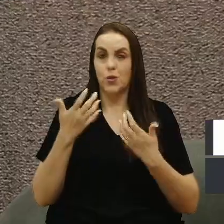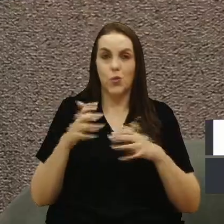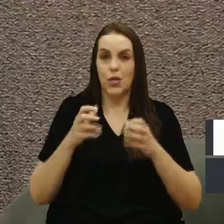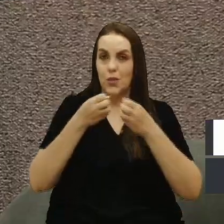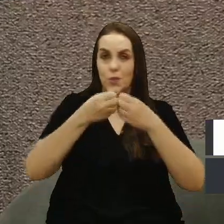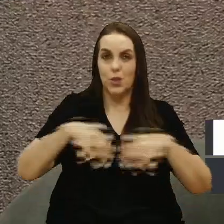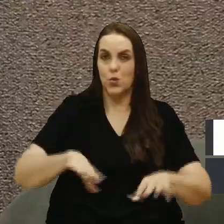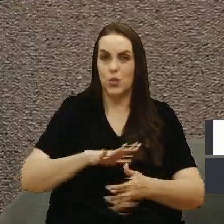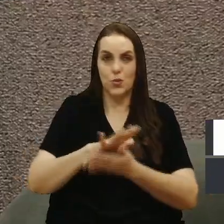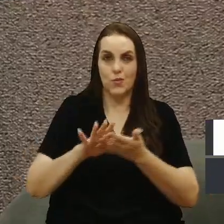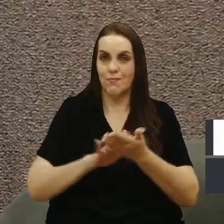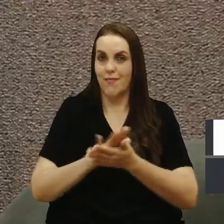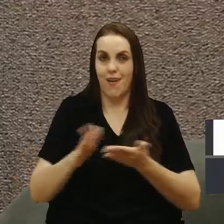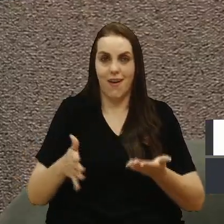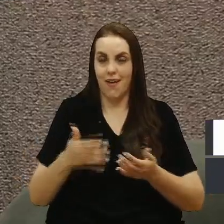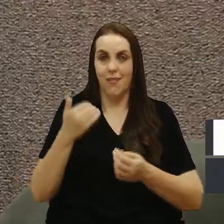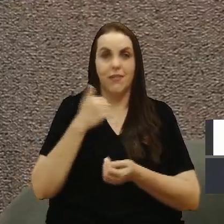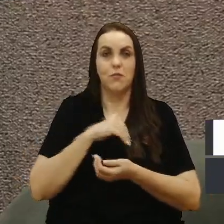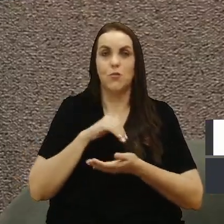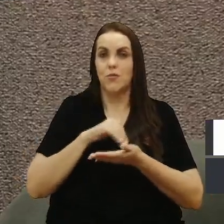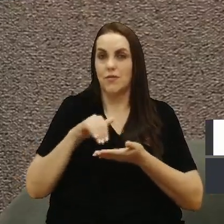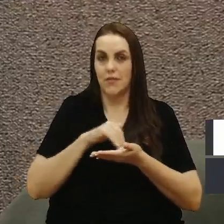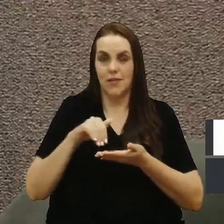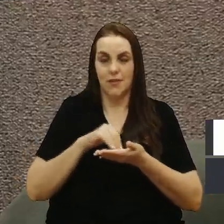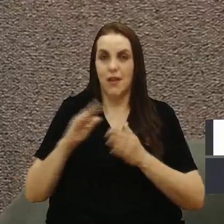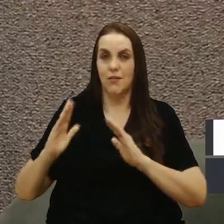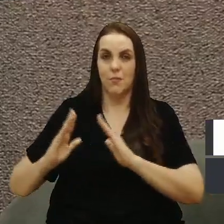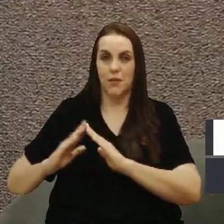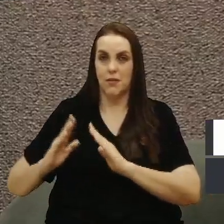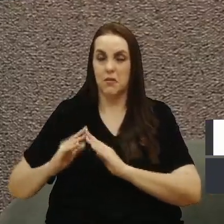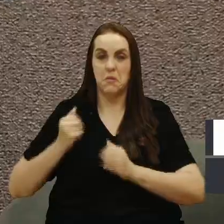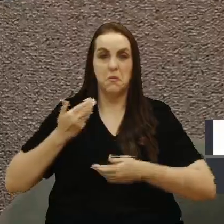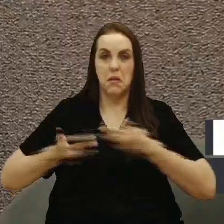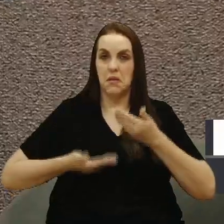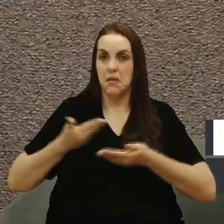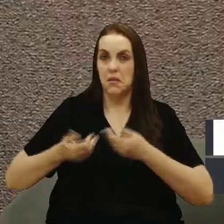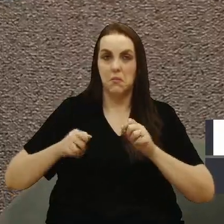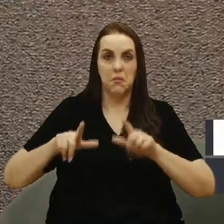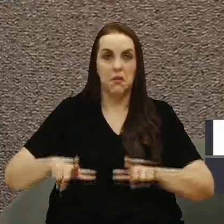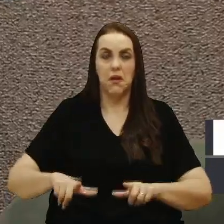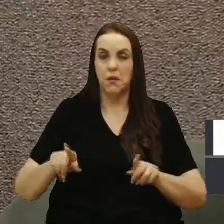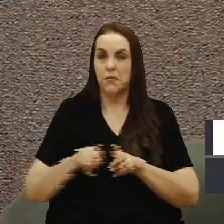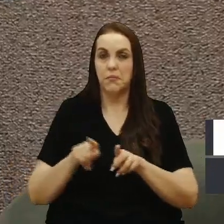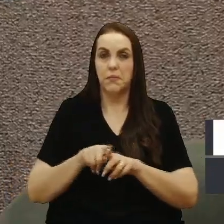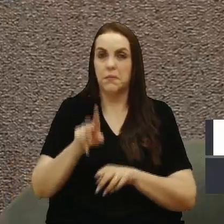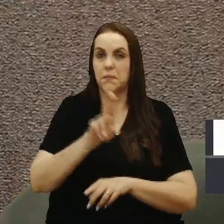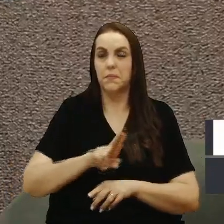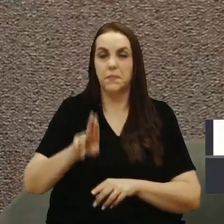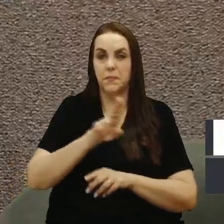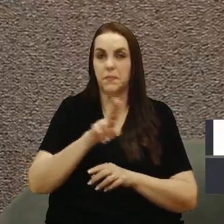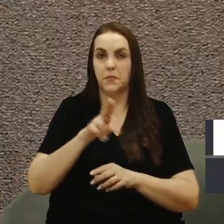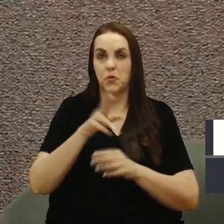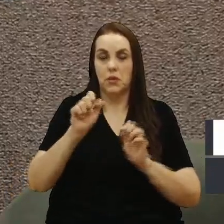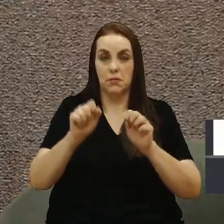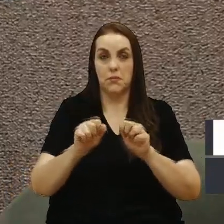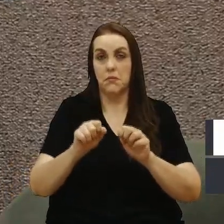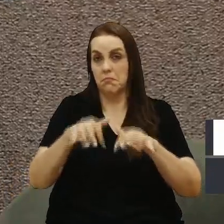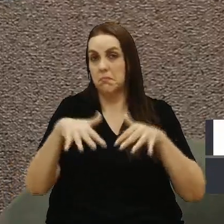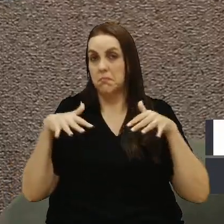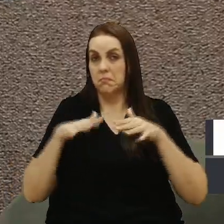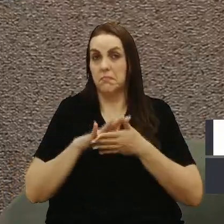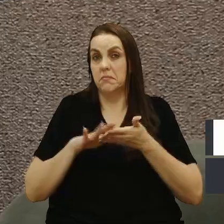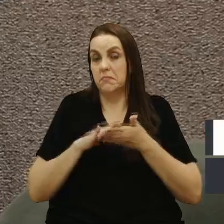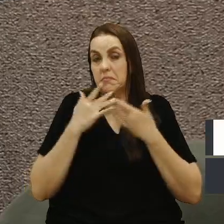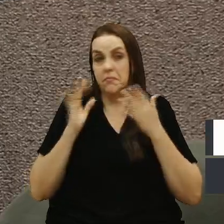prejudicar de nenhuma forma o secretário da Habitação. Ele não me atendeu lá no local, mas isso eu nem utilizei na tribuna. E se eu vou ser, se eu